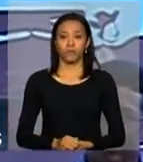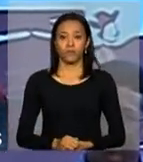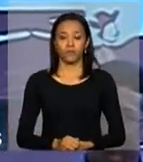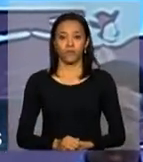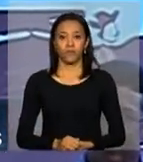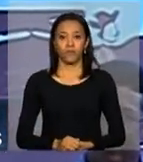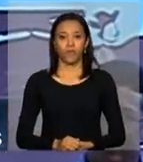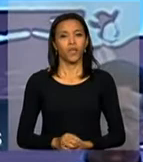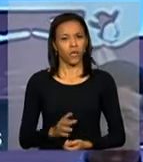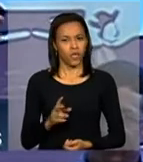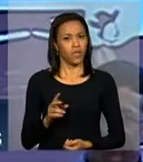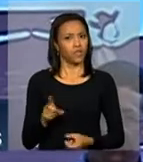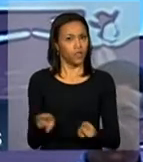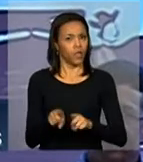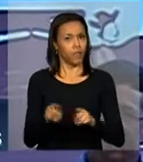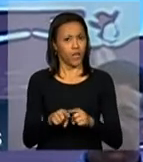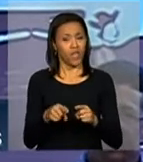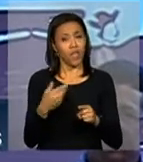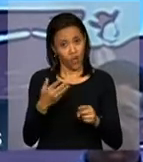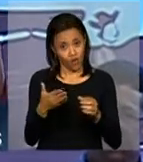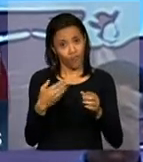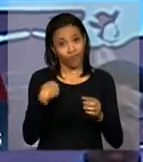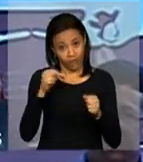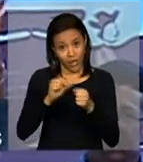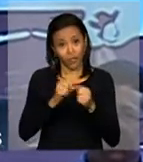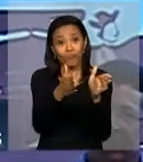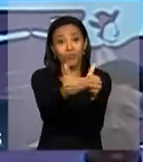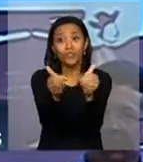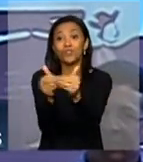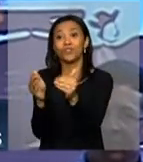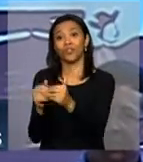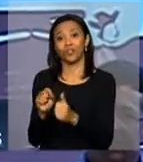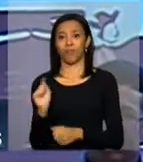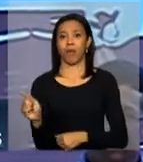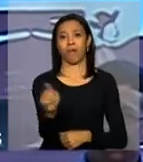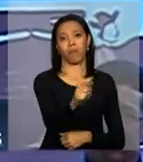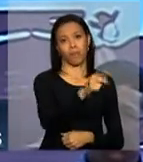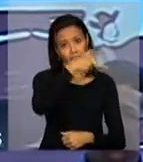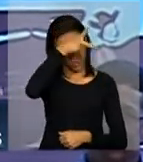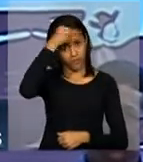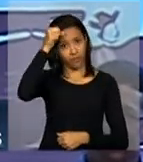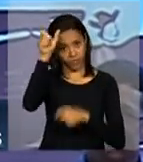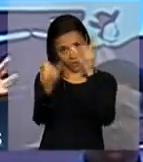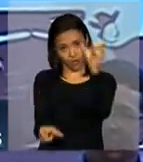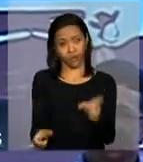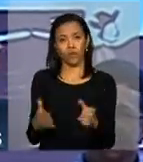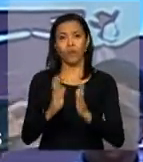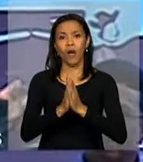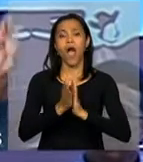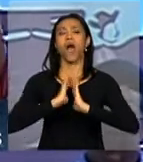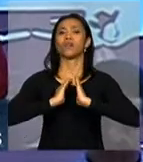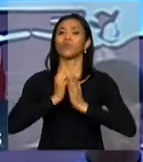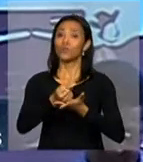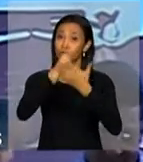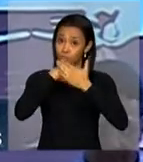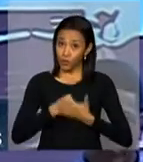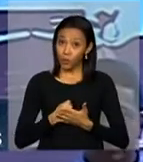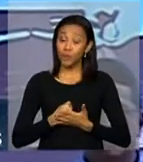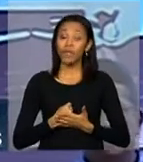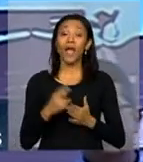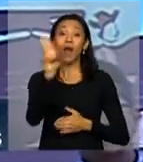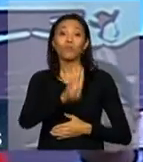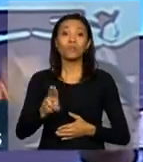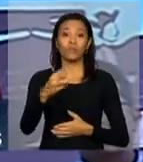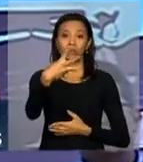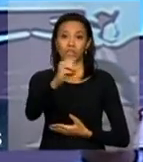e aí eu faço também um apelo aos prefeitos, ajudem a gente a utilizar os